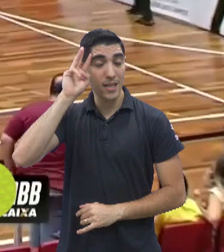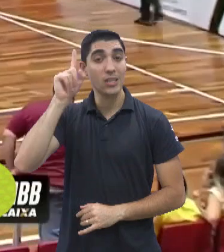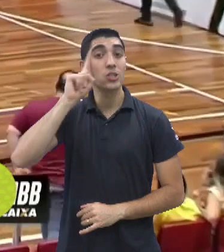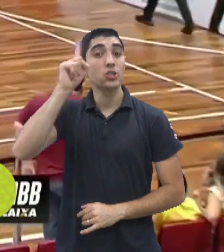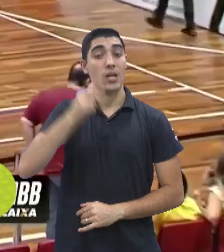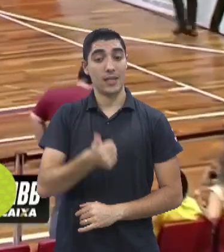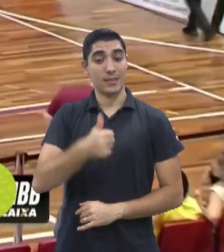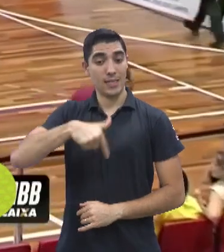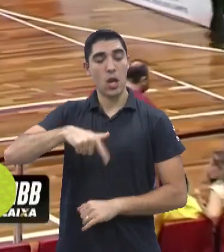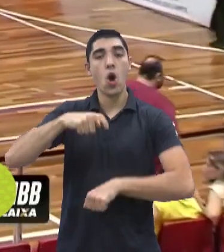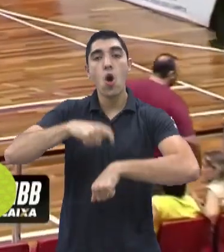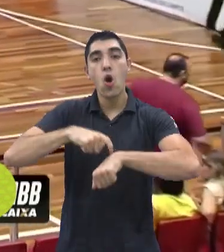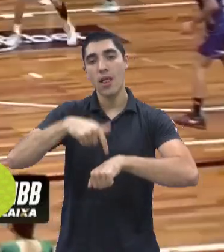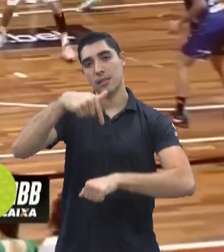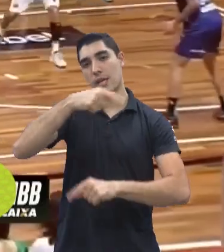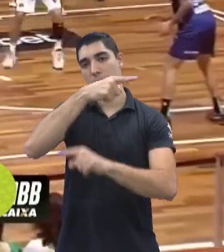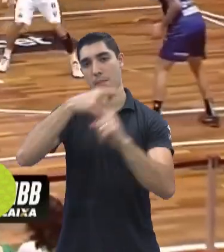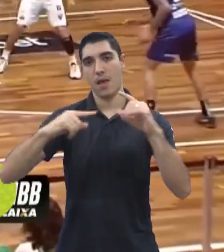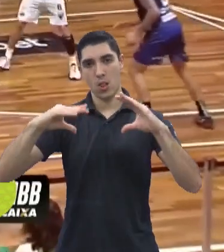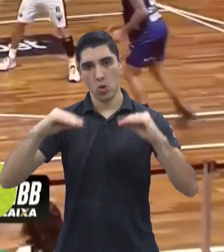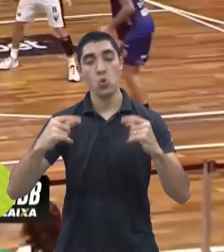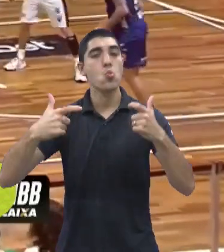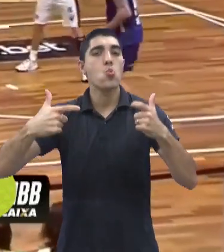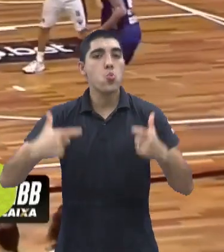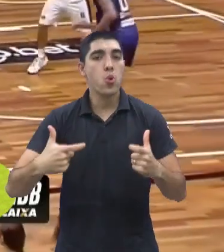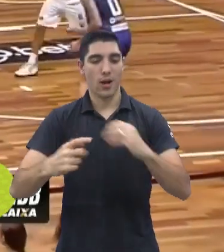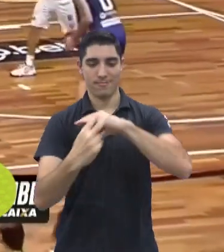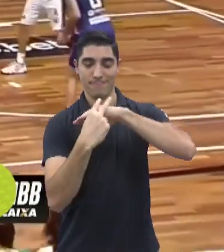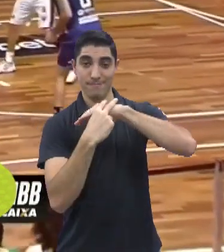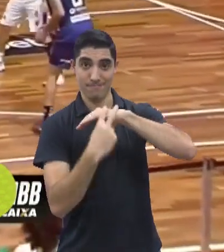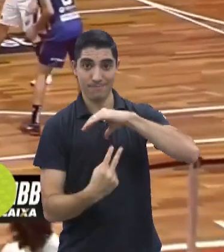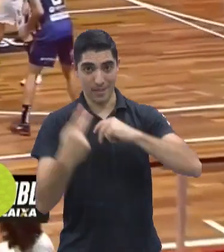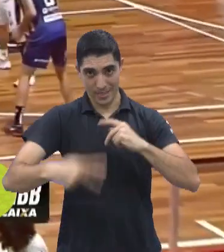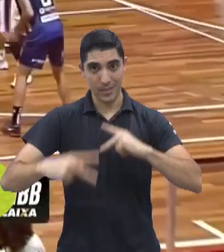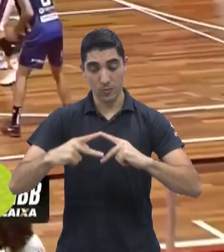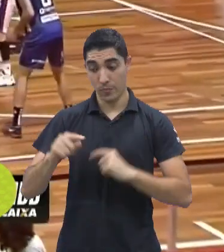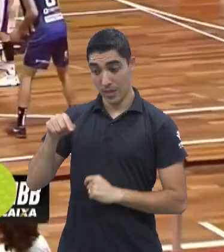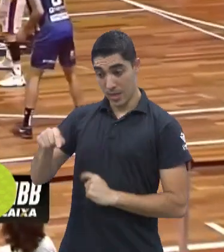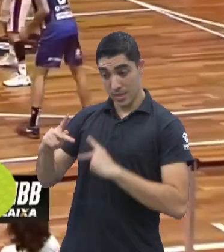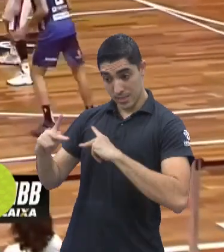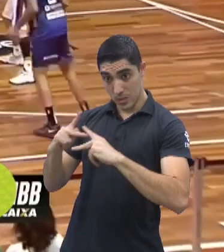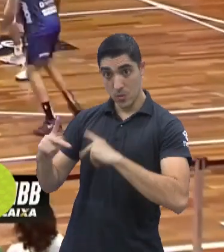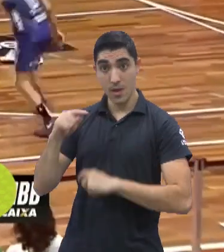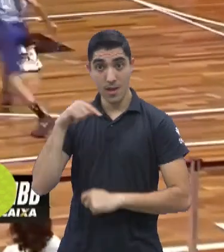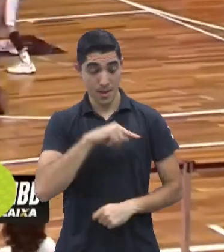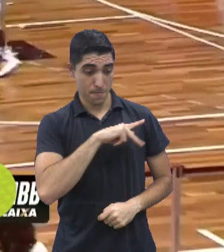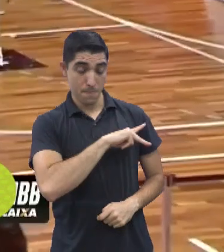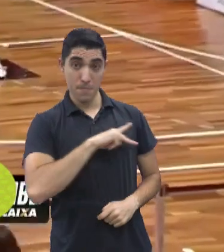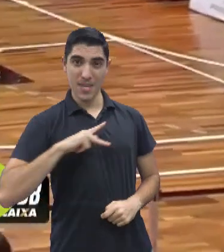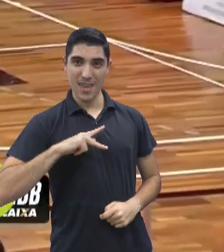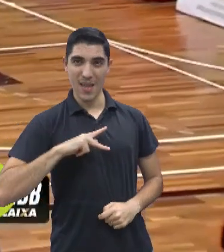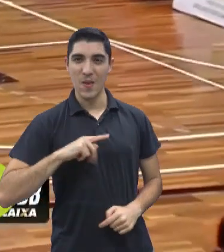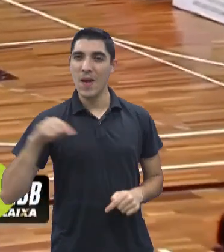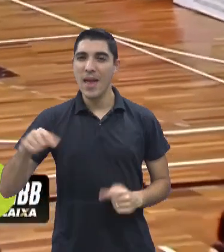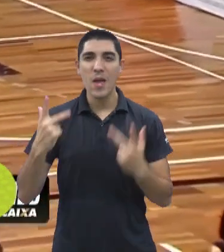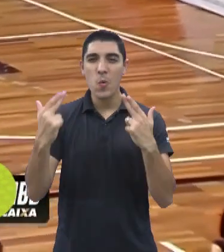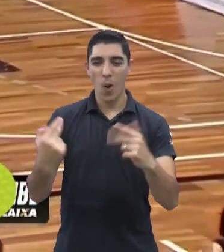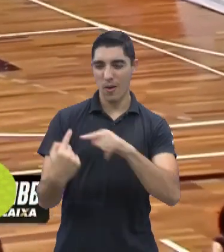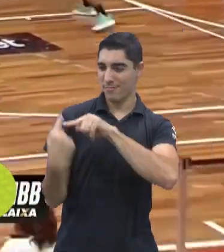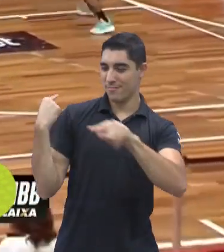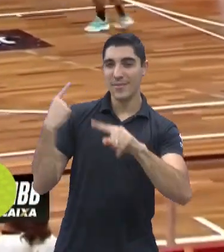às 7h30 da noite, na Farmaconde Arena contra o Pinheiros, numa reedição aí das quartas de final do Campeonato